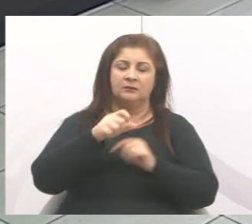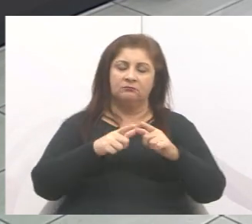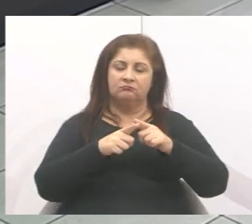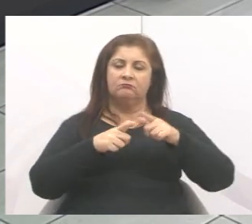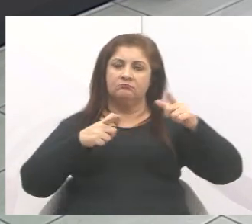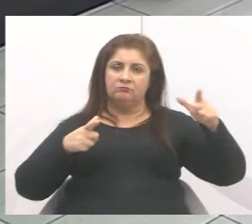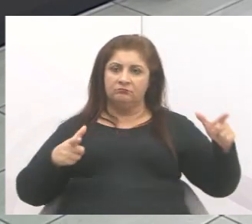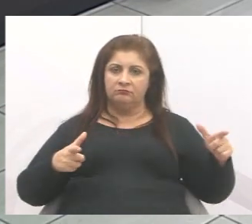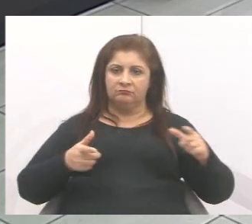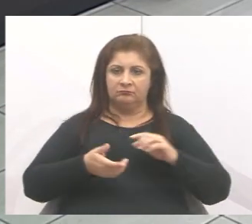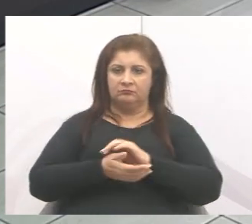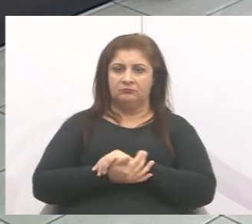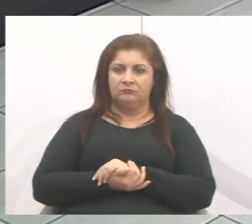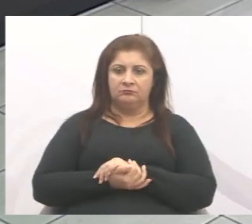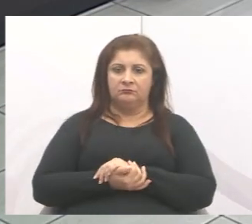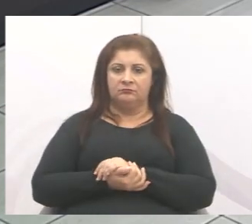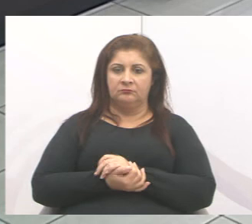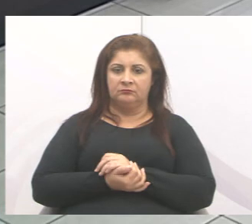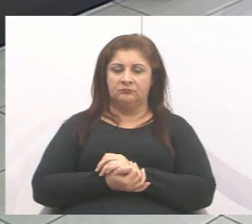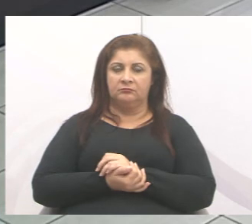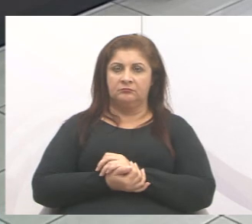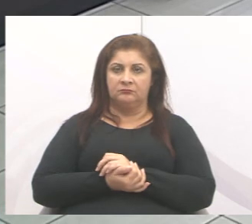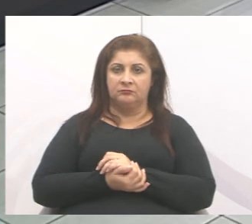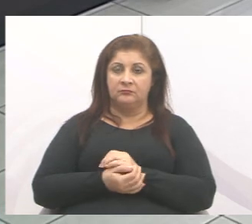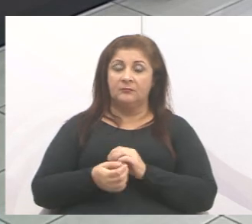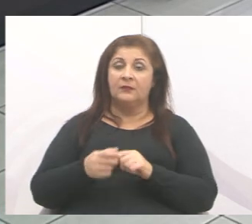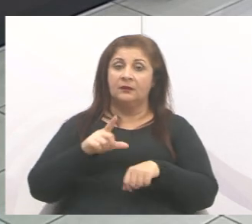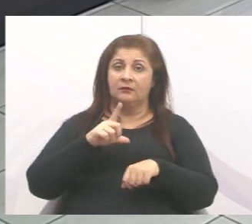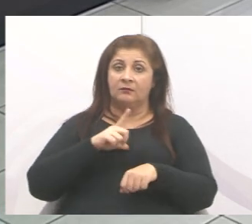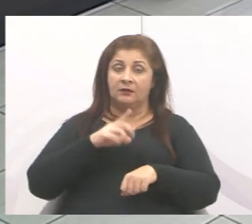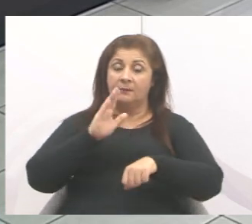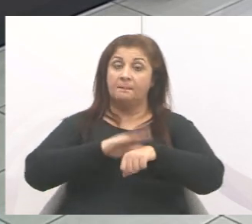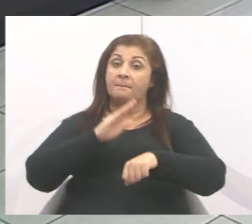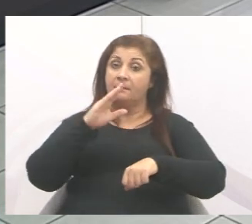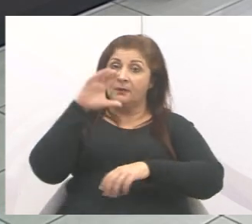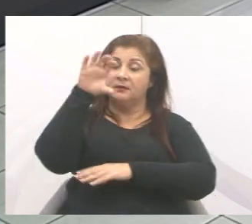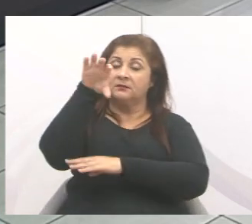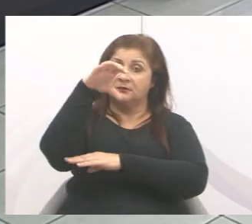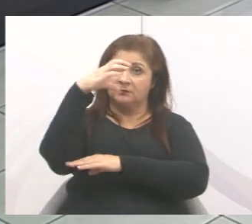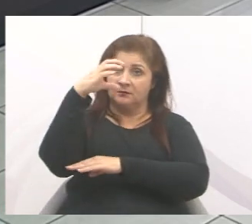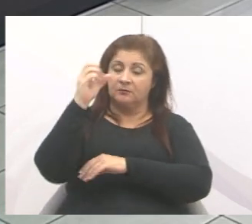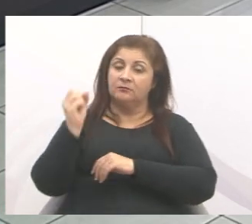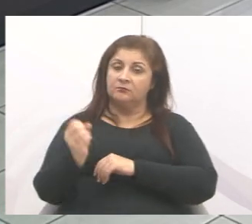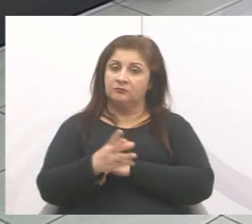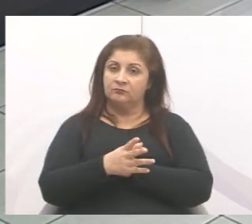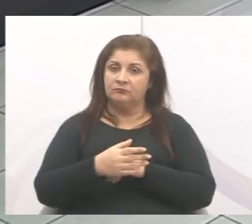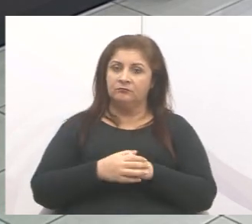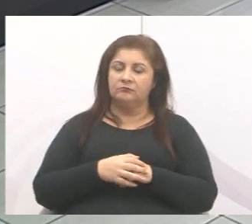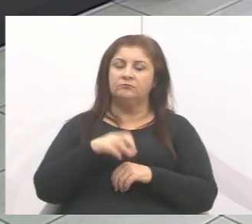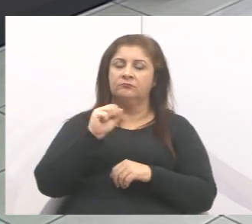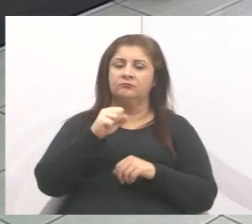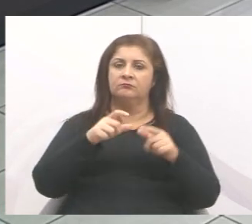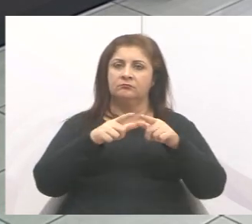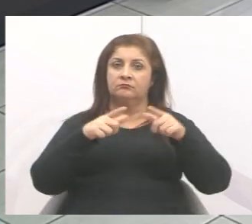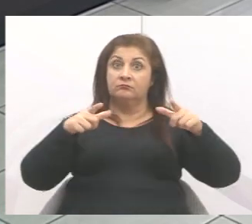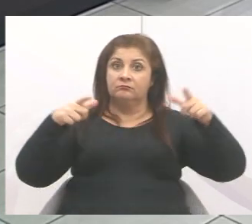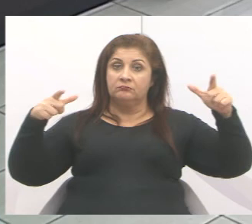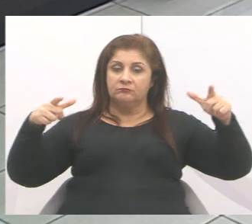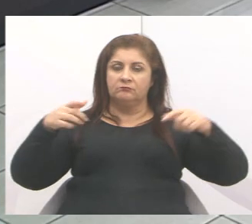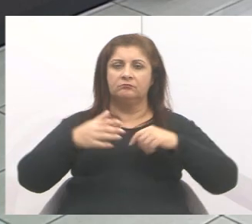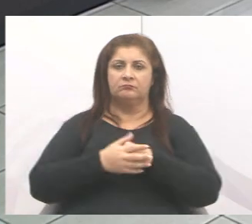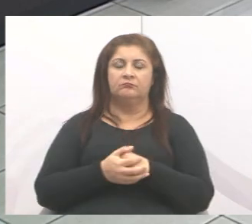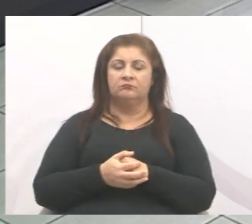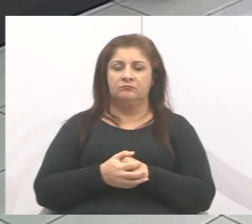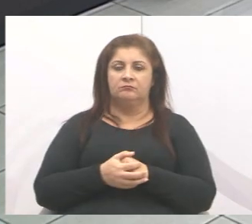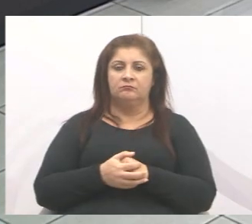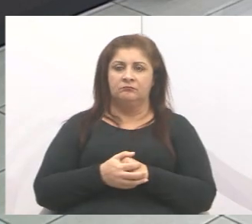COI. Será colocado então as novas câmeras aqui dentro dessa implantação. A ideia é expandir o número de câmeras. Quando a